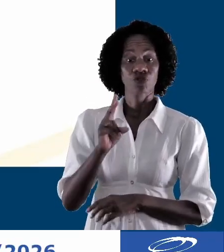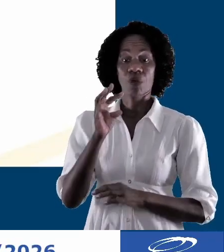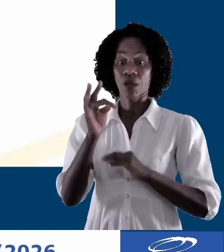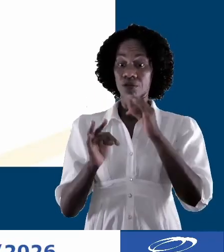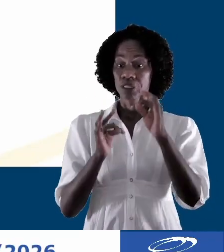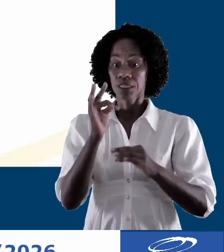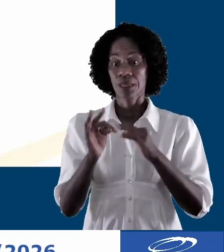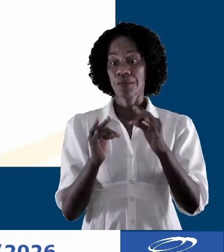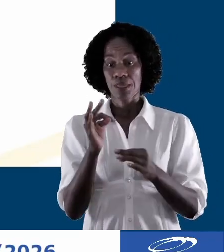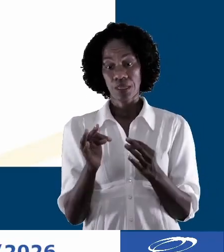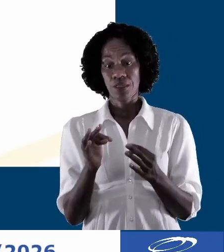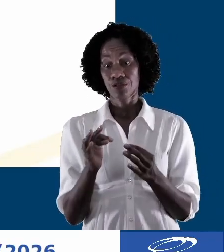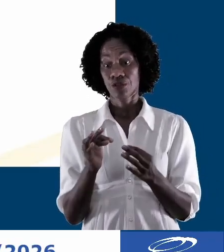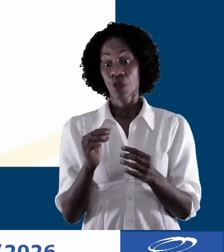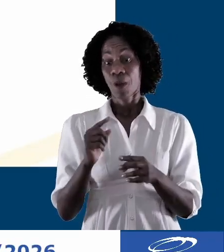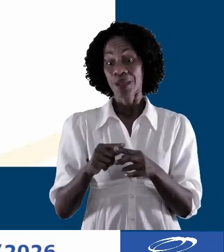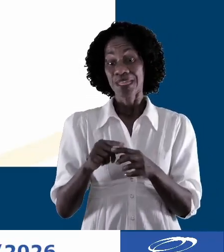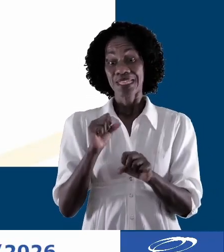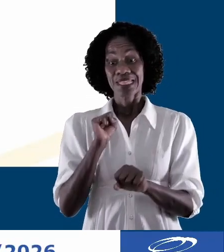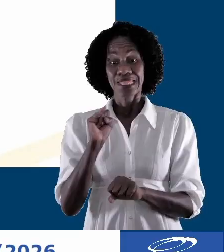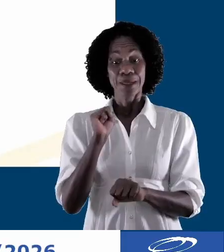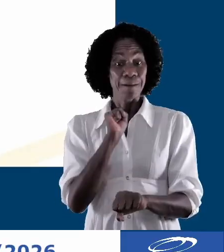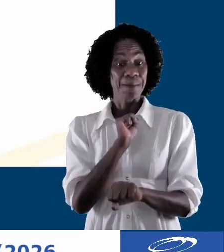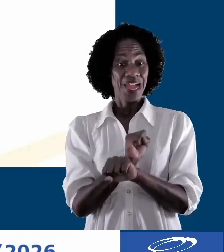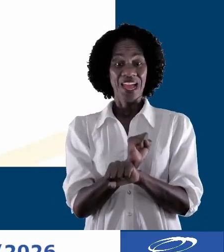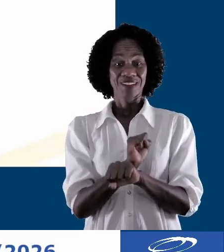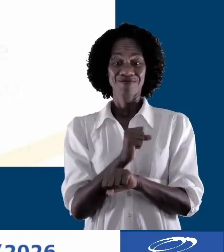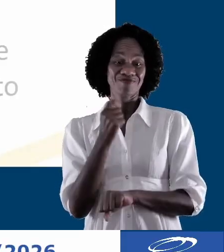causa de resistência o tratamento inadequado ou incompleto.